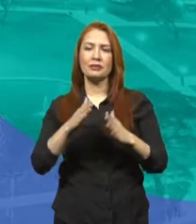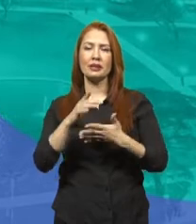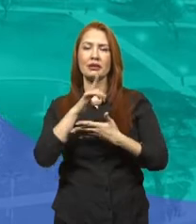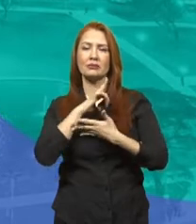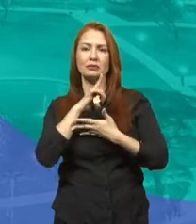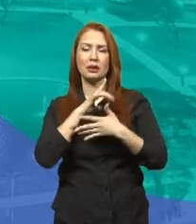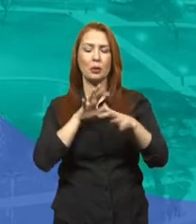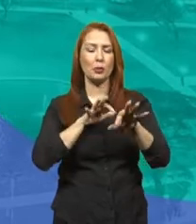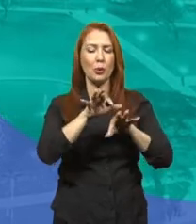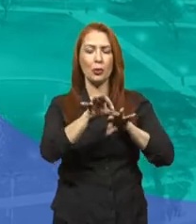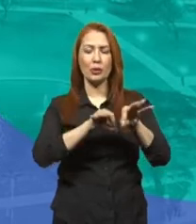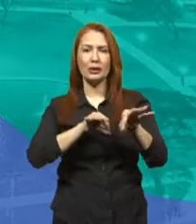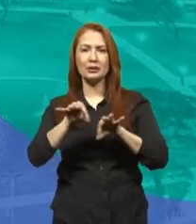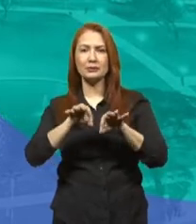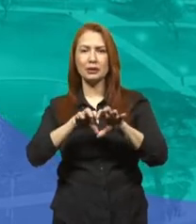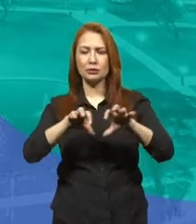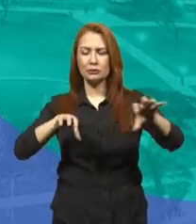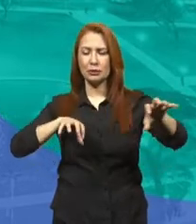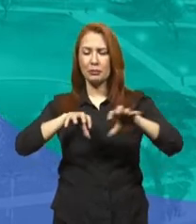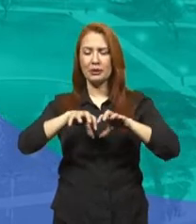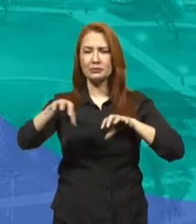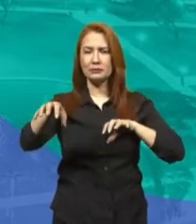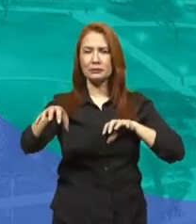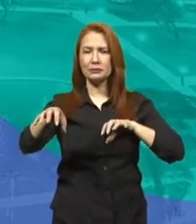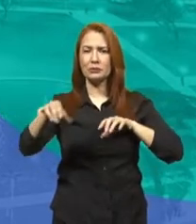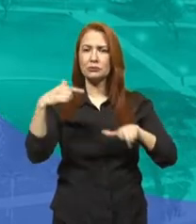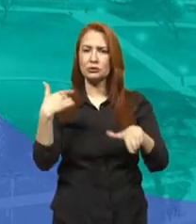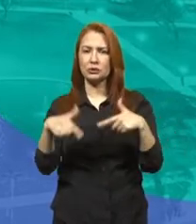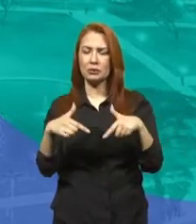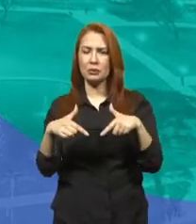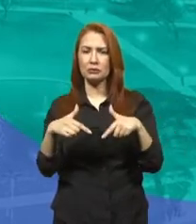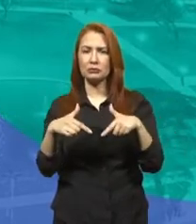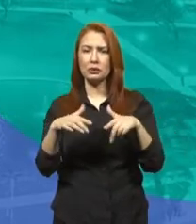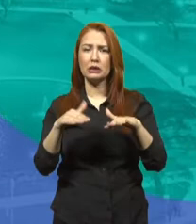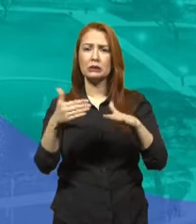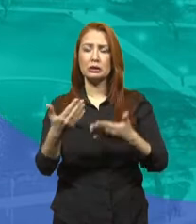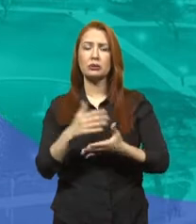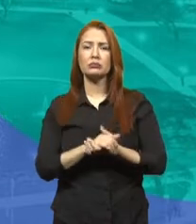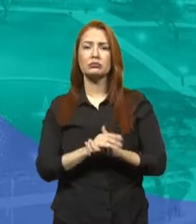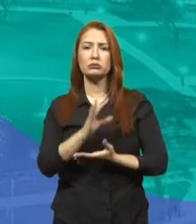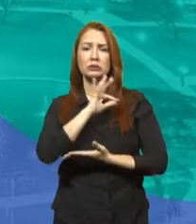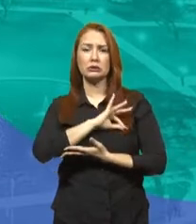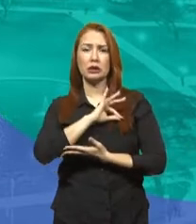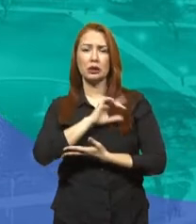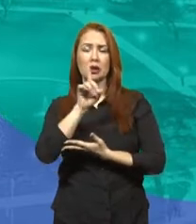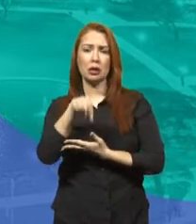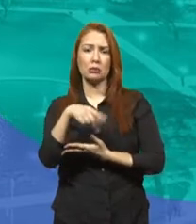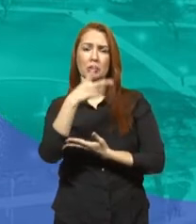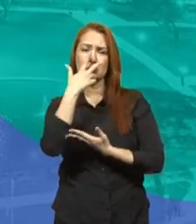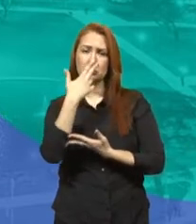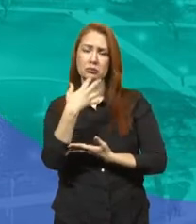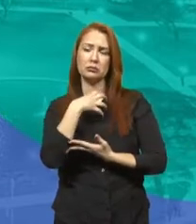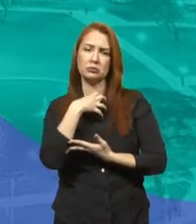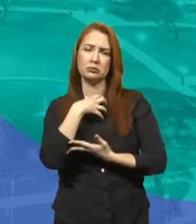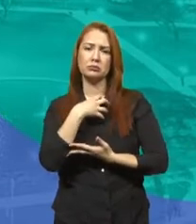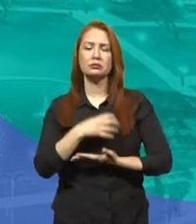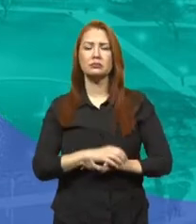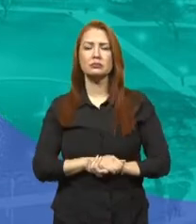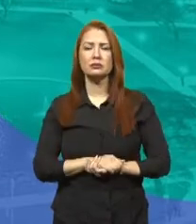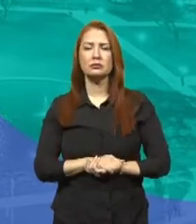escalonada, os trabalhos. E aí a remuneração é também da mesma forma.